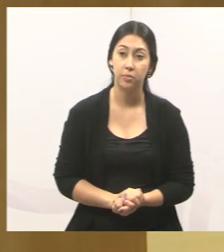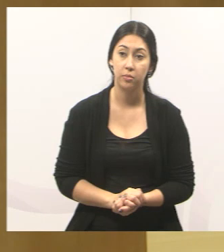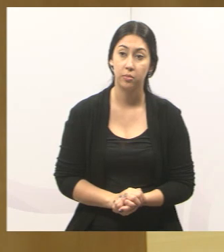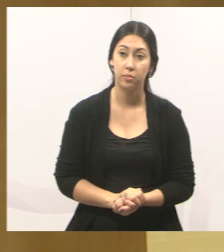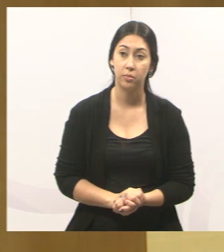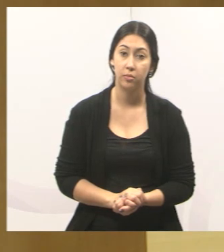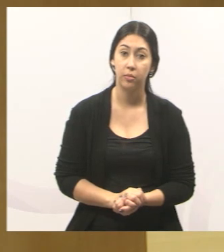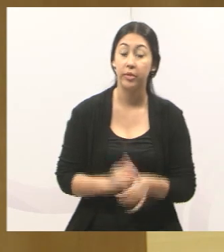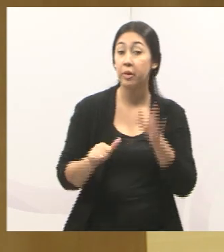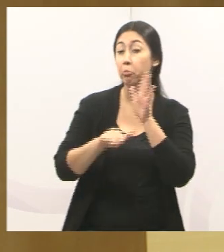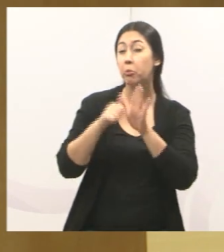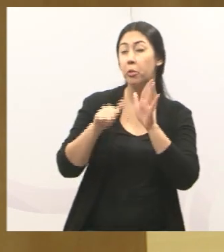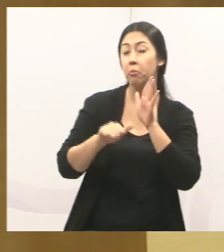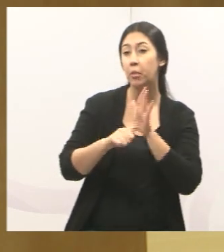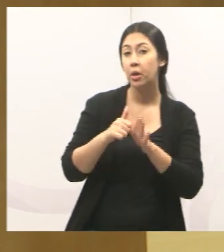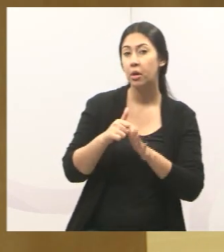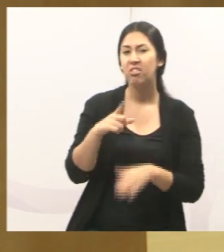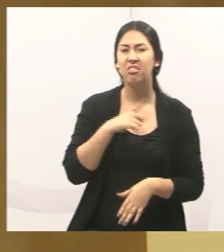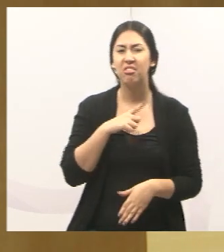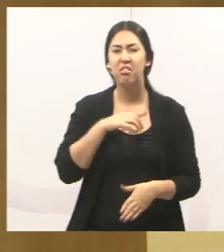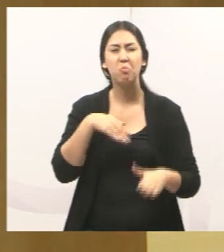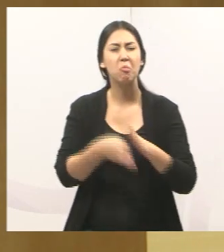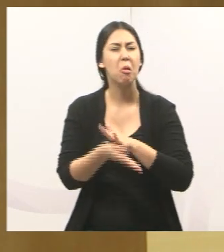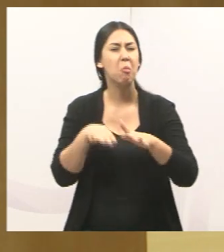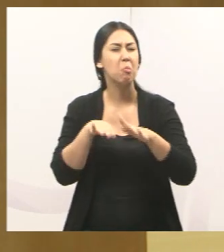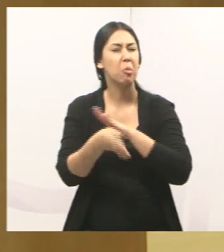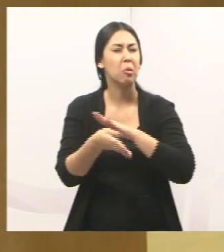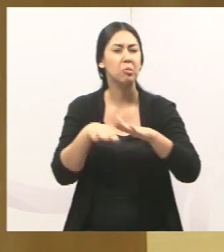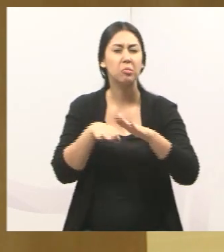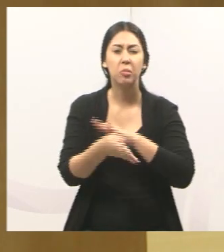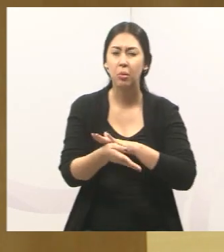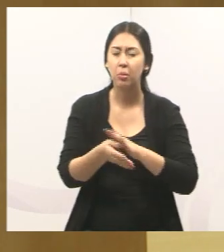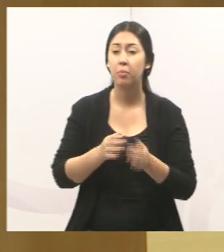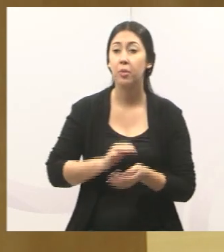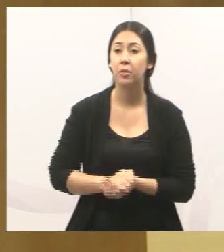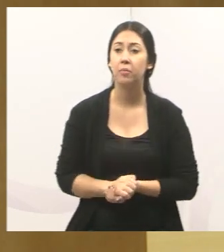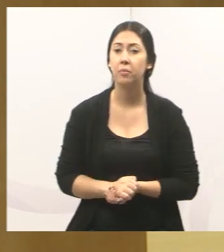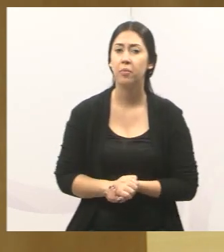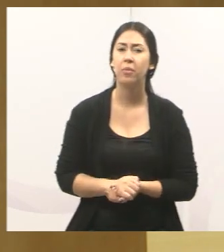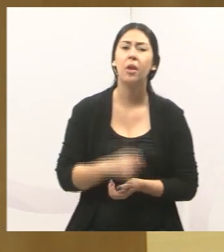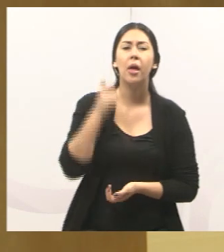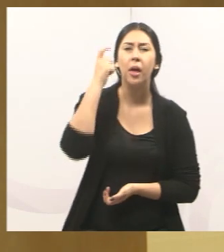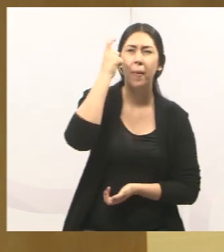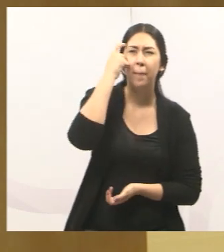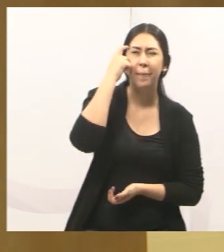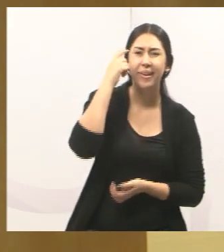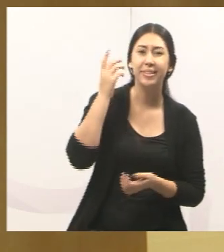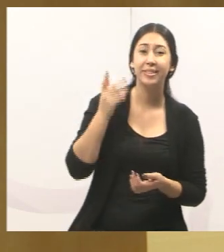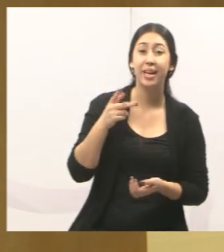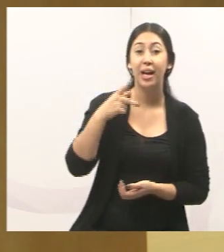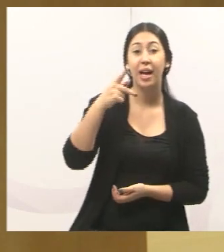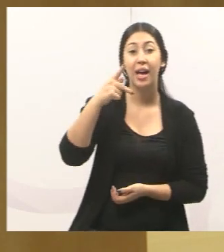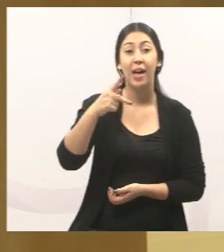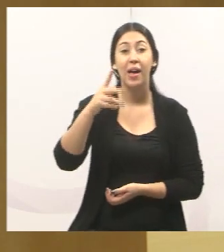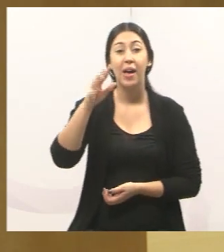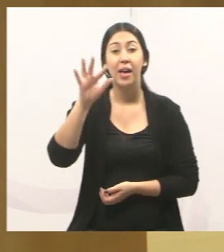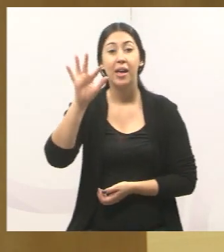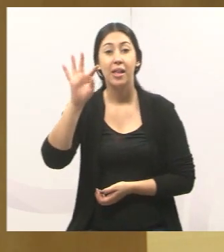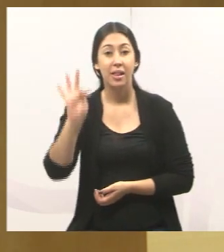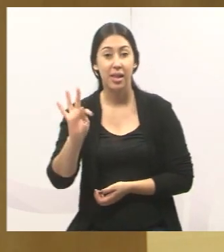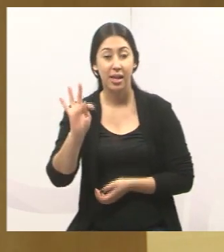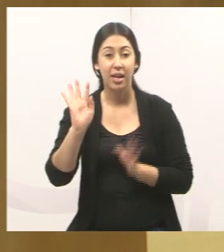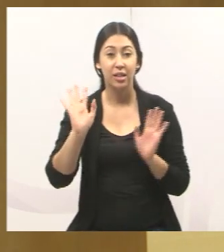primeiramente, houve vícios. A gente imagina, era o 8º ano de administração